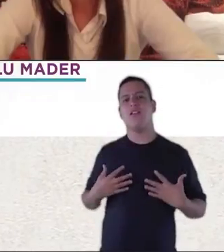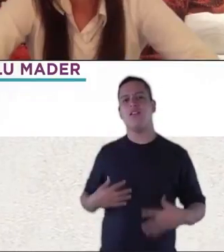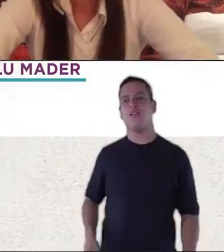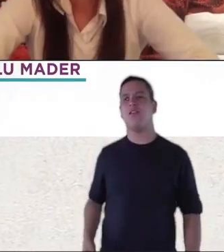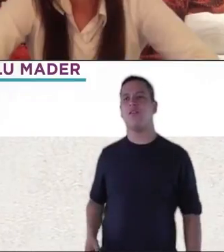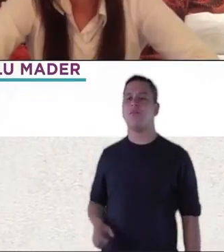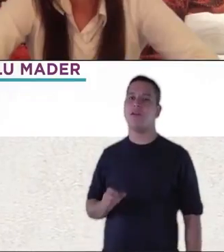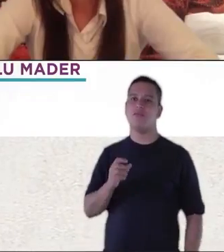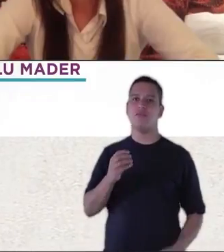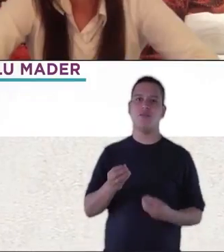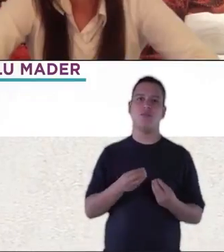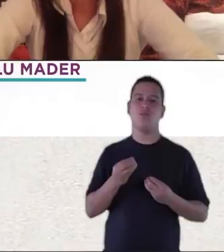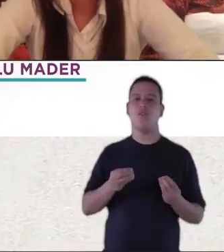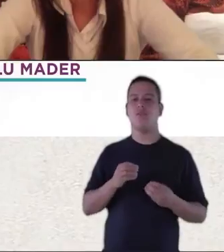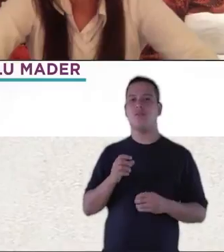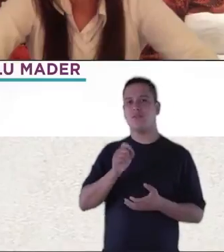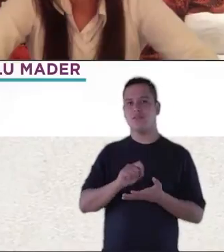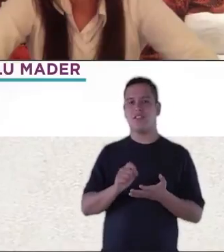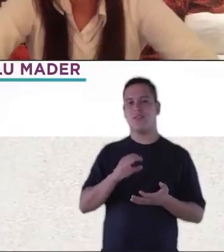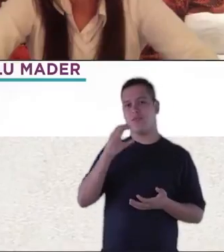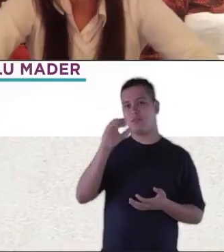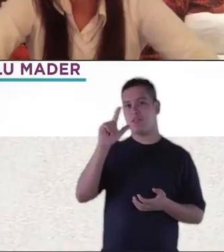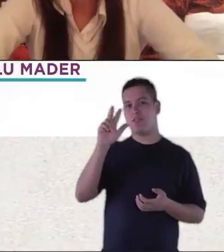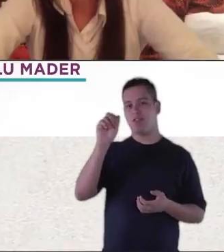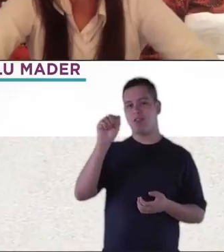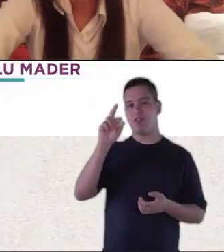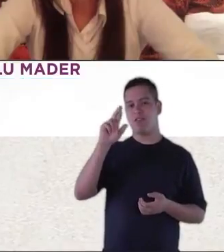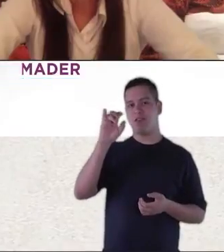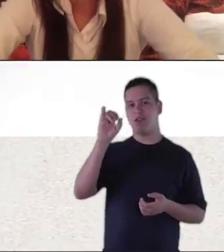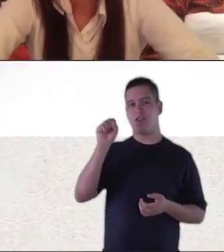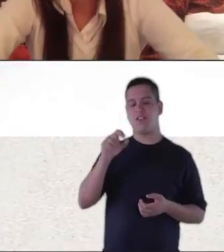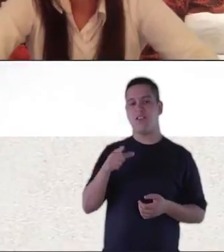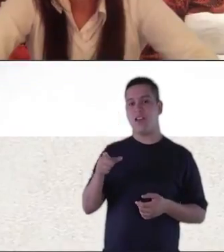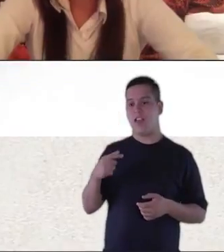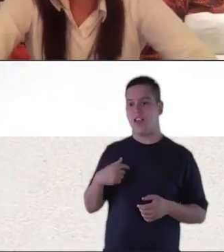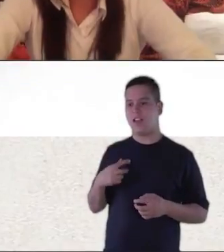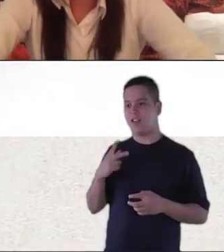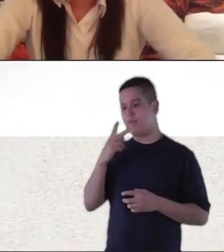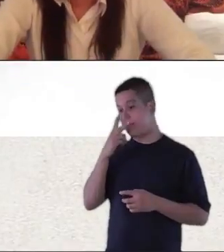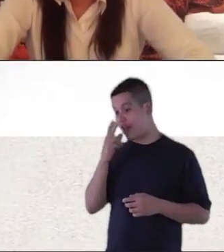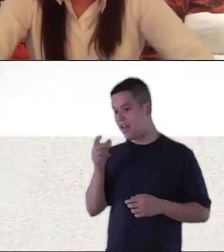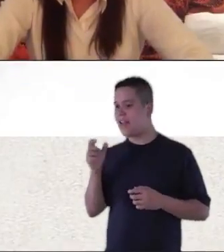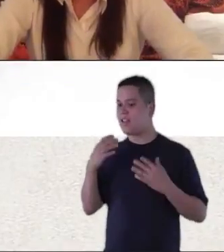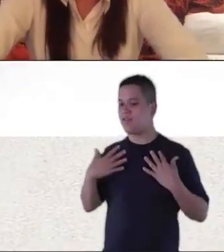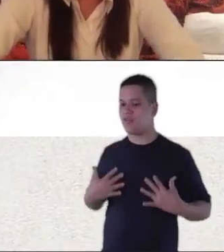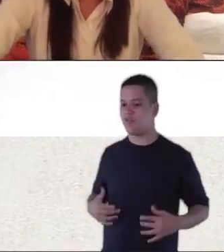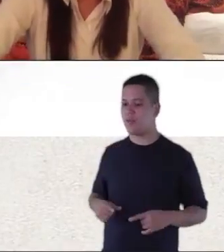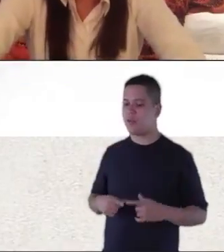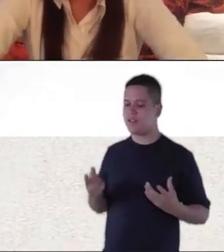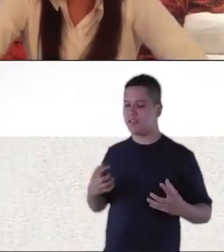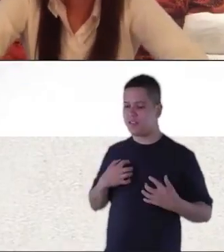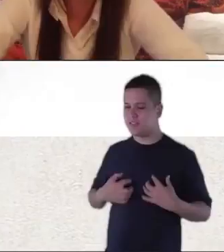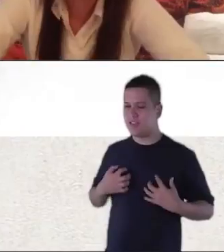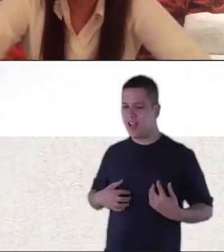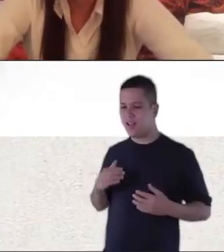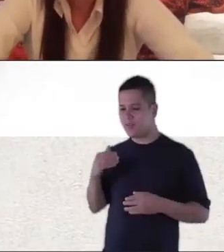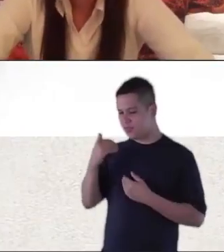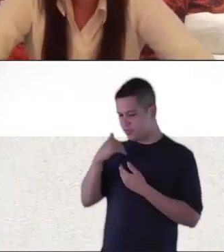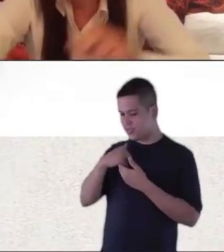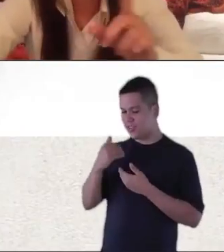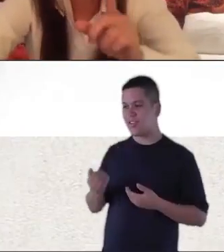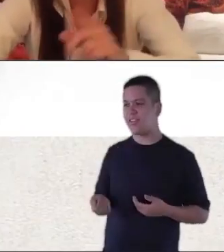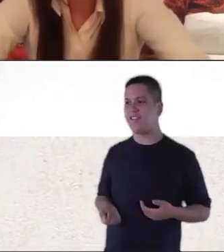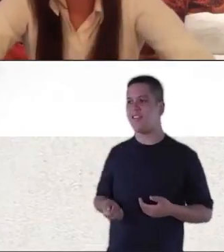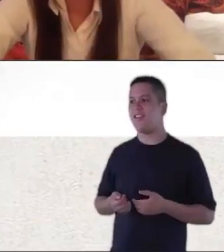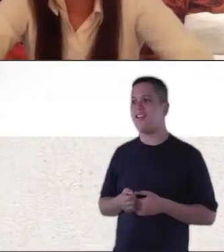Lispector, a função de viver dela é feroz. Ela está atenta a tudo. Perfeito.